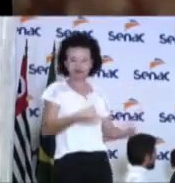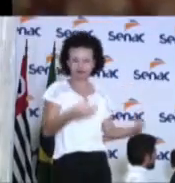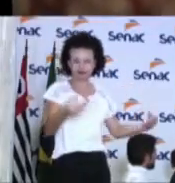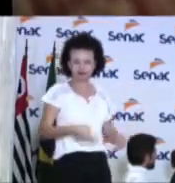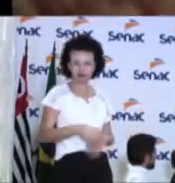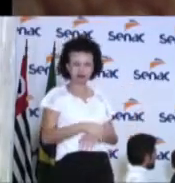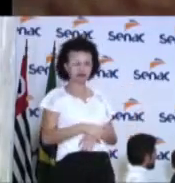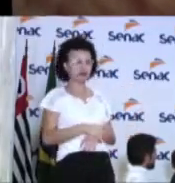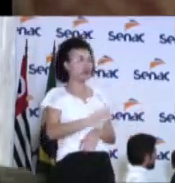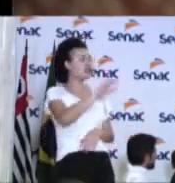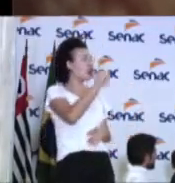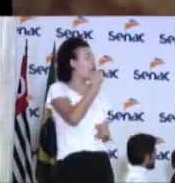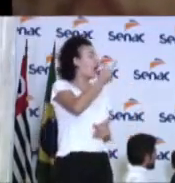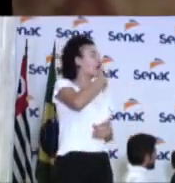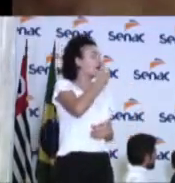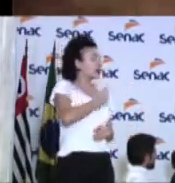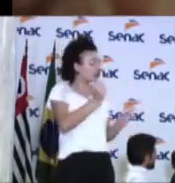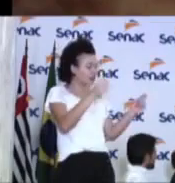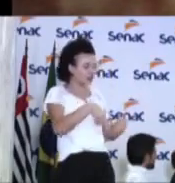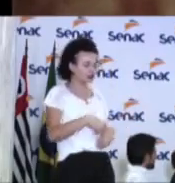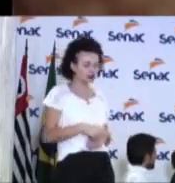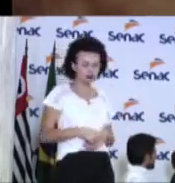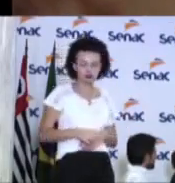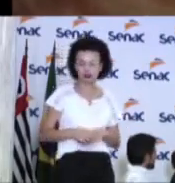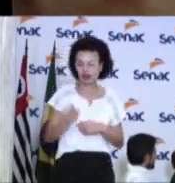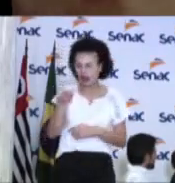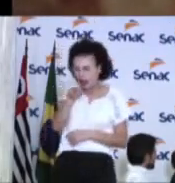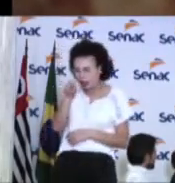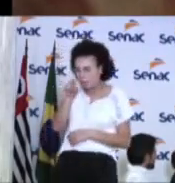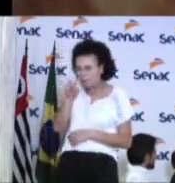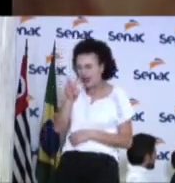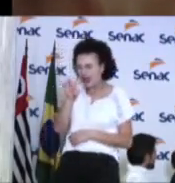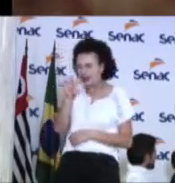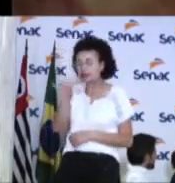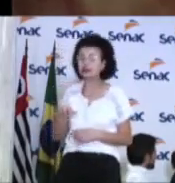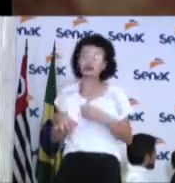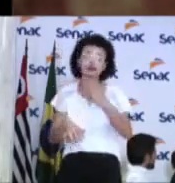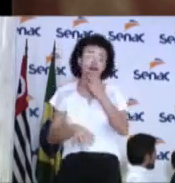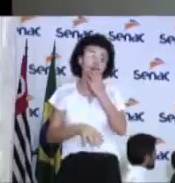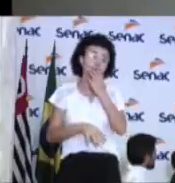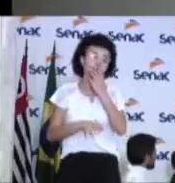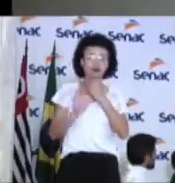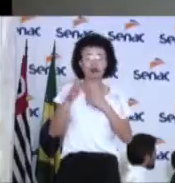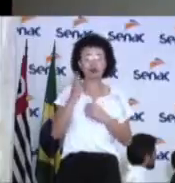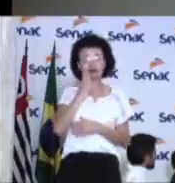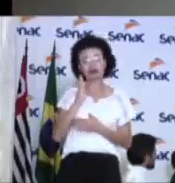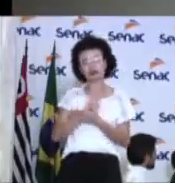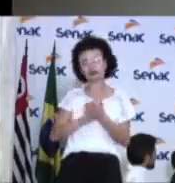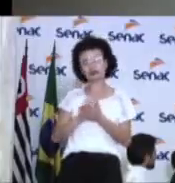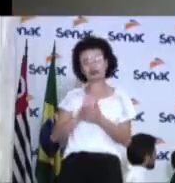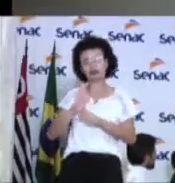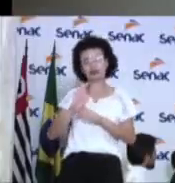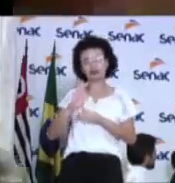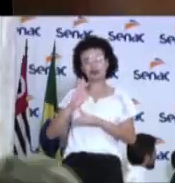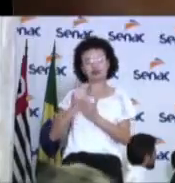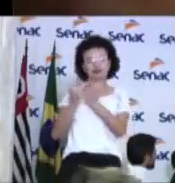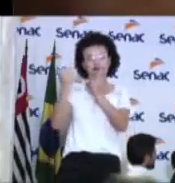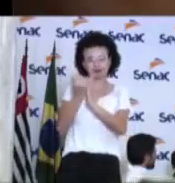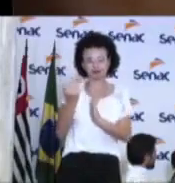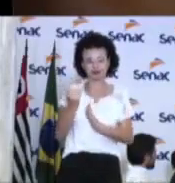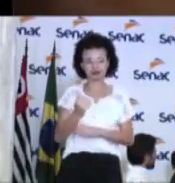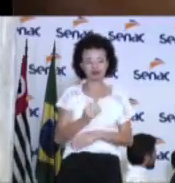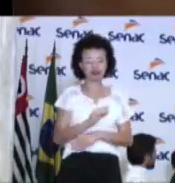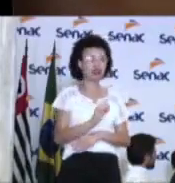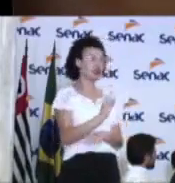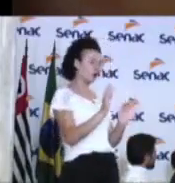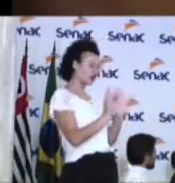É de queijo. Viu? Ficou bonito. Marcelão, né? Isso. Então, sem ousadia. Ah, tá. Mas a coisa é